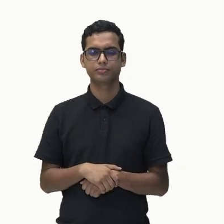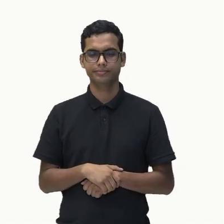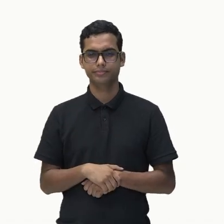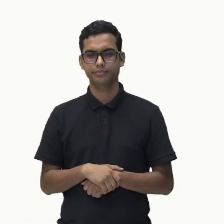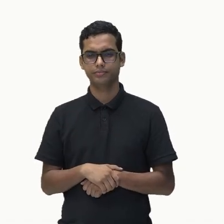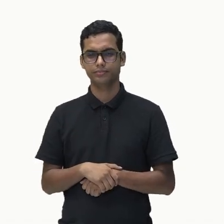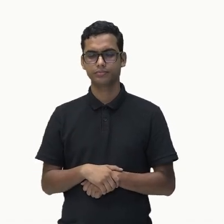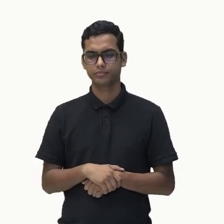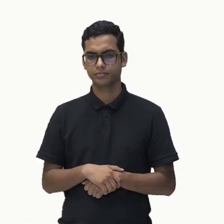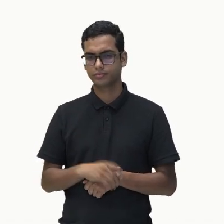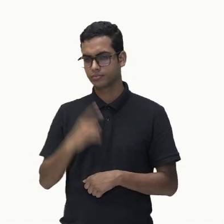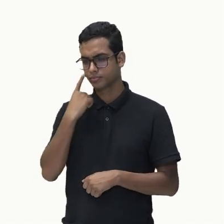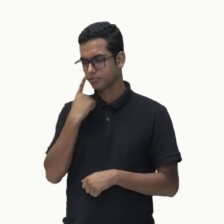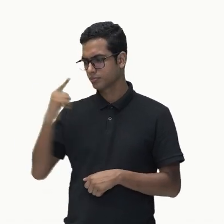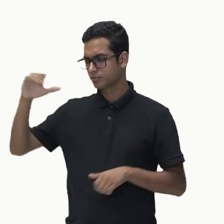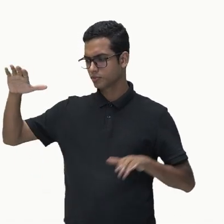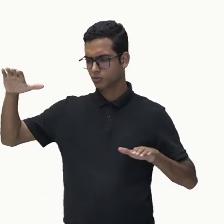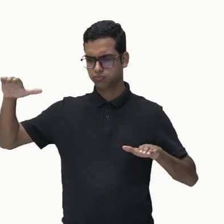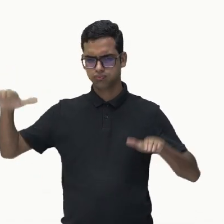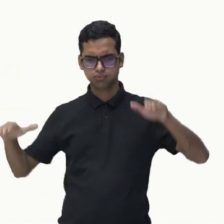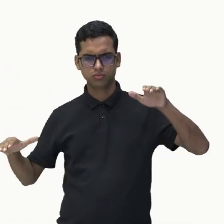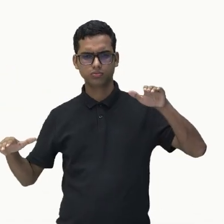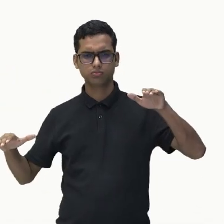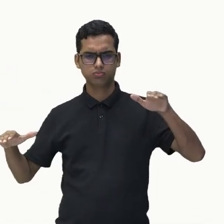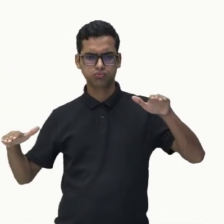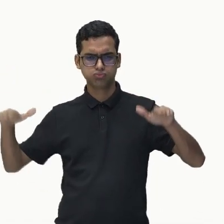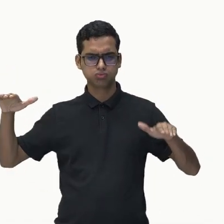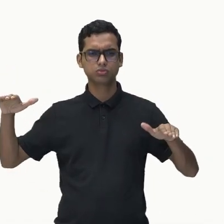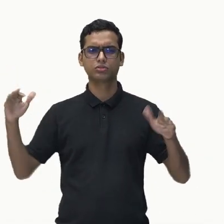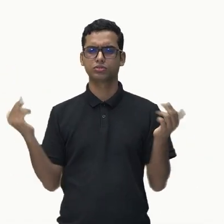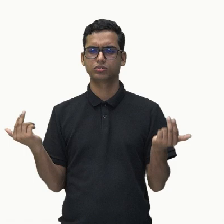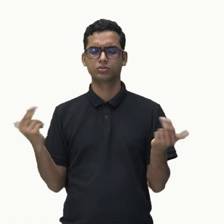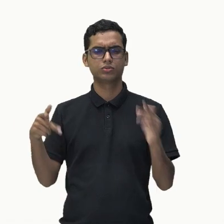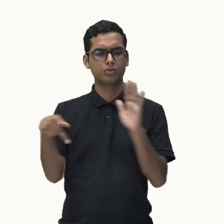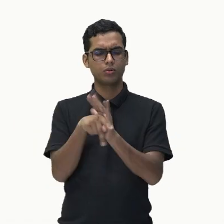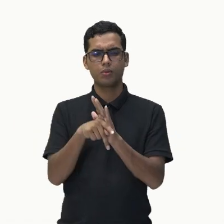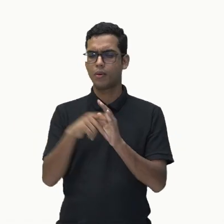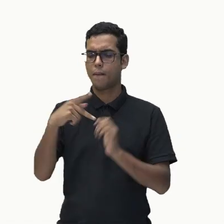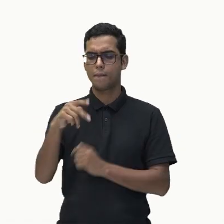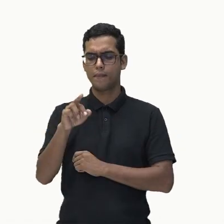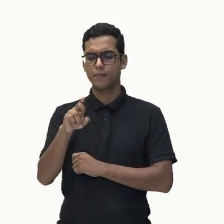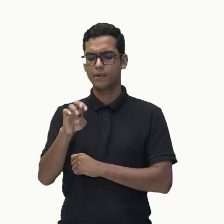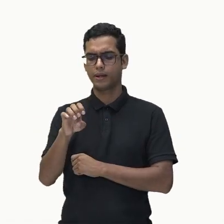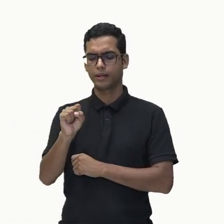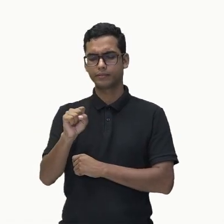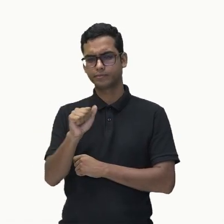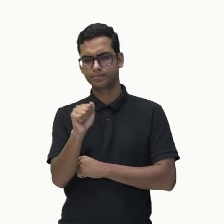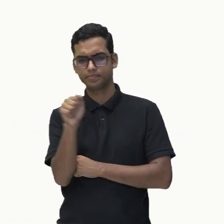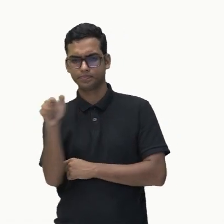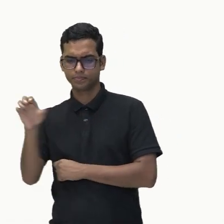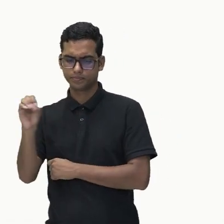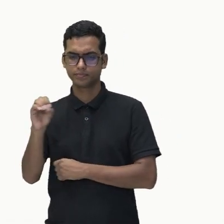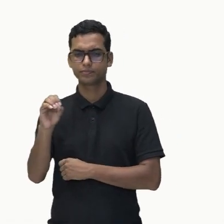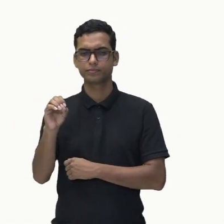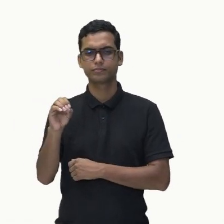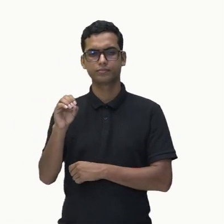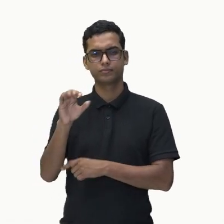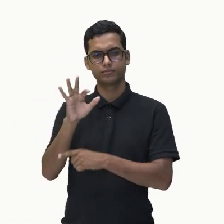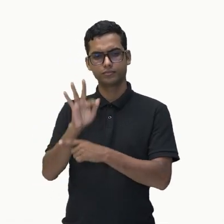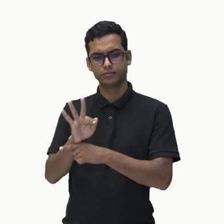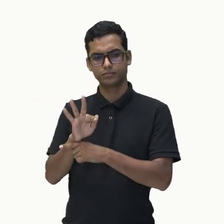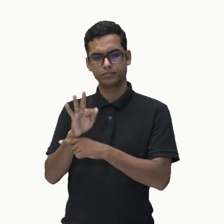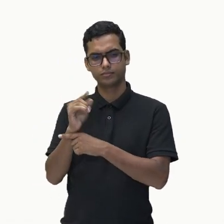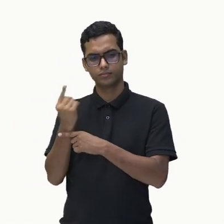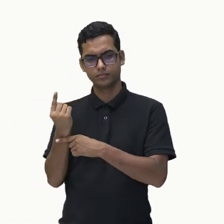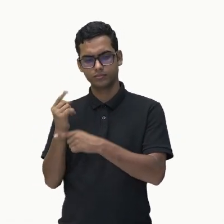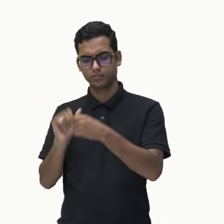êmbolo menor, é igual à pressão no êmbolo maior. Então, eu vou dizer que a força sobre a área 1 é igual à força